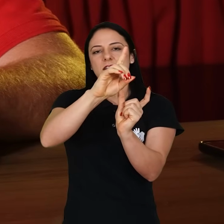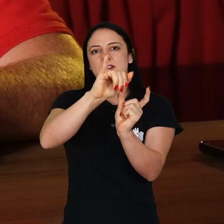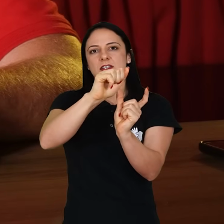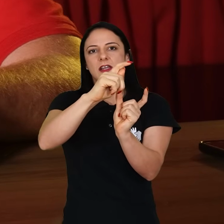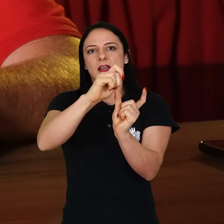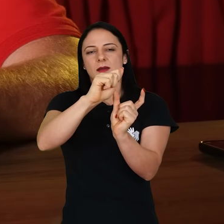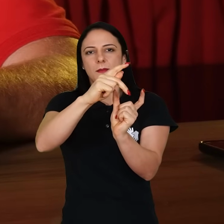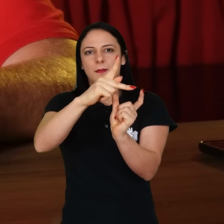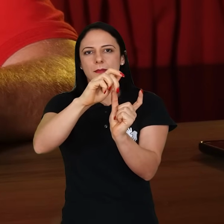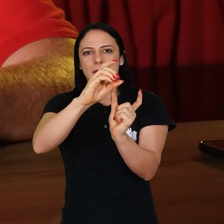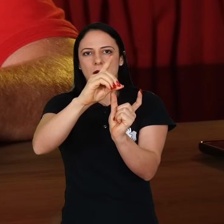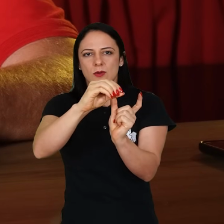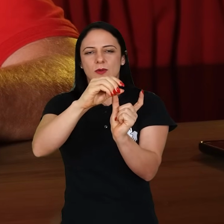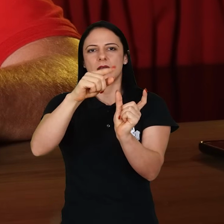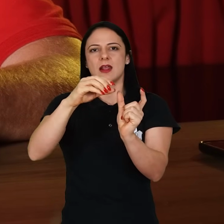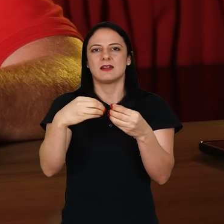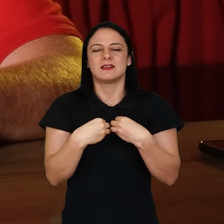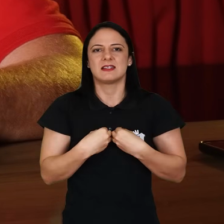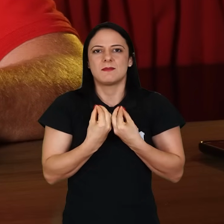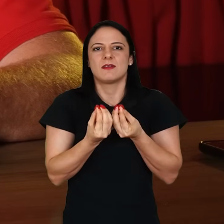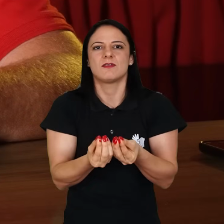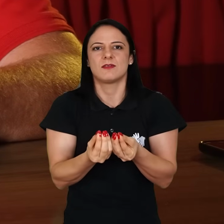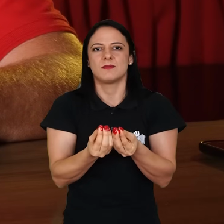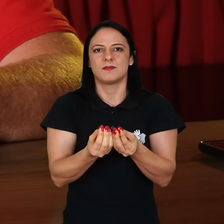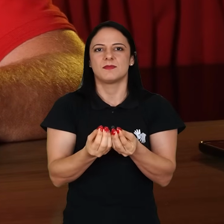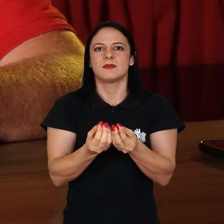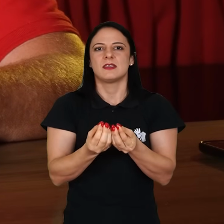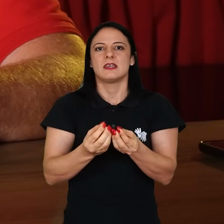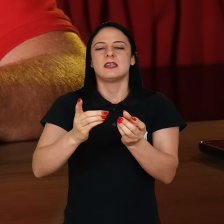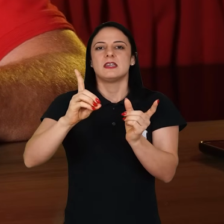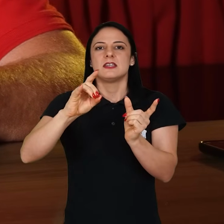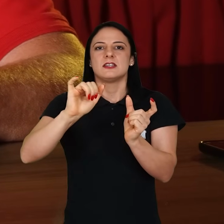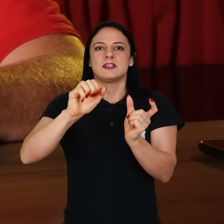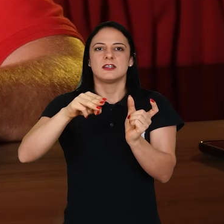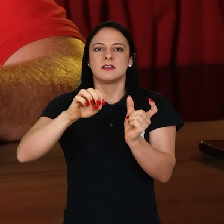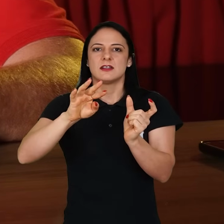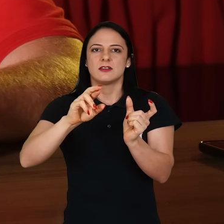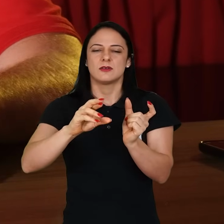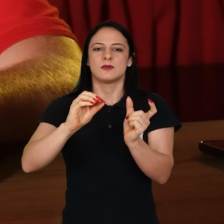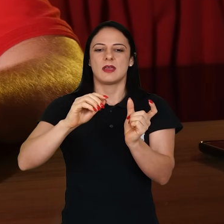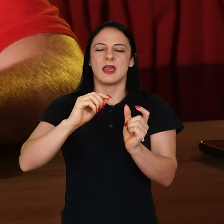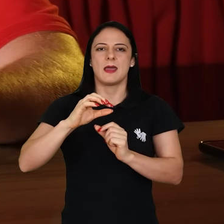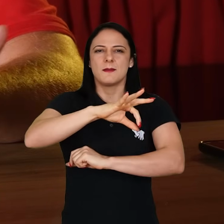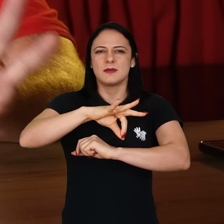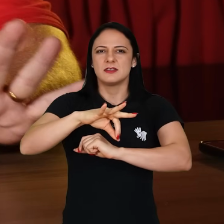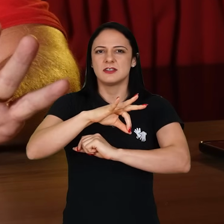diábalo é lançar para fora. O que é diâmetro? É a medida de fora.